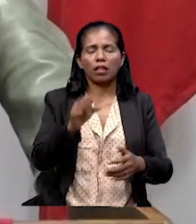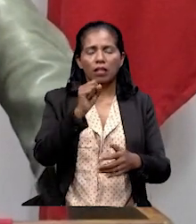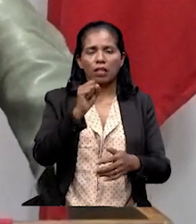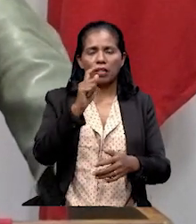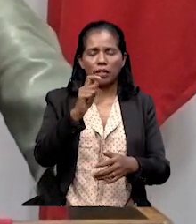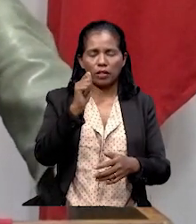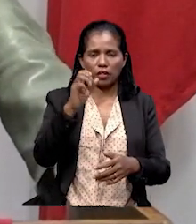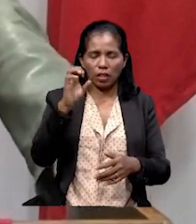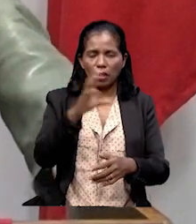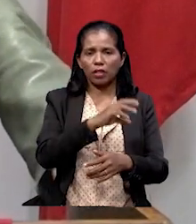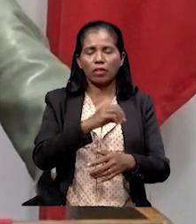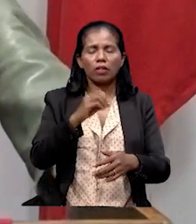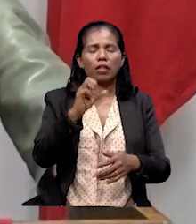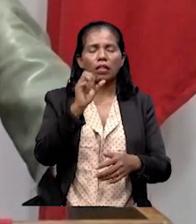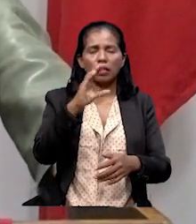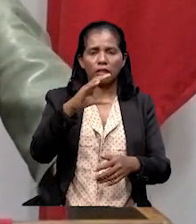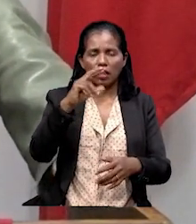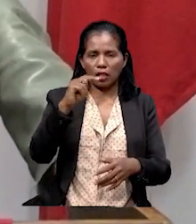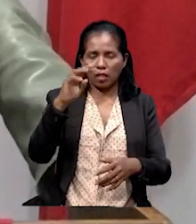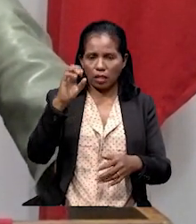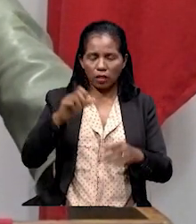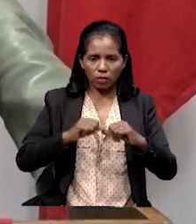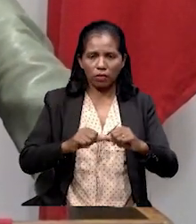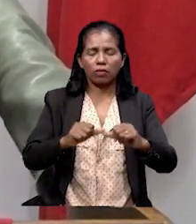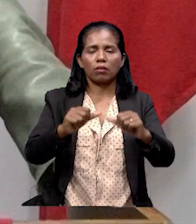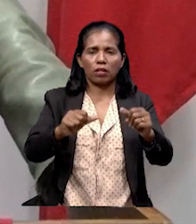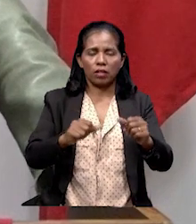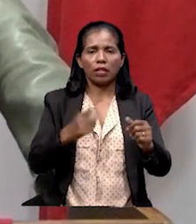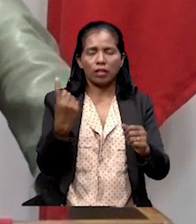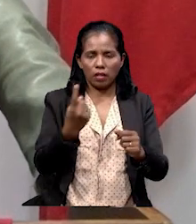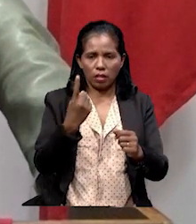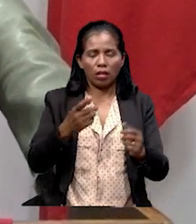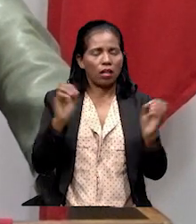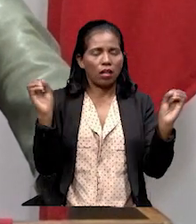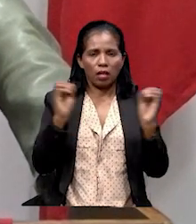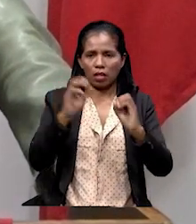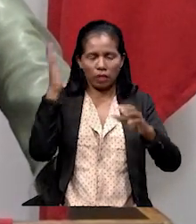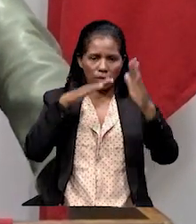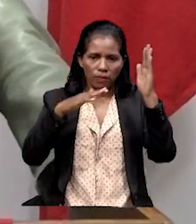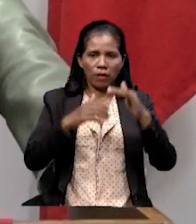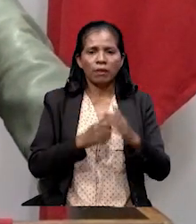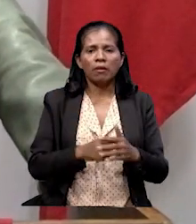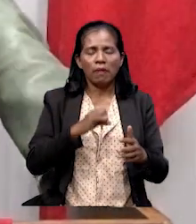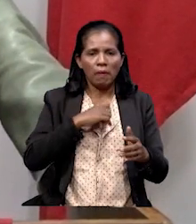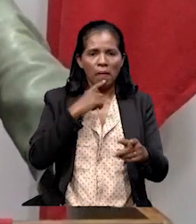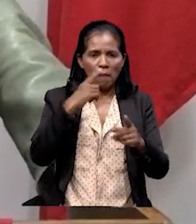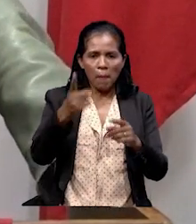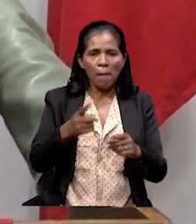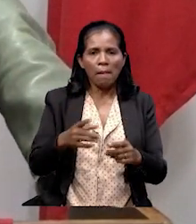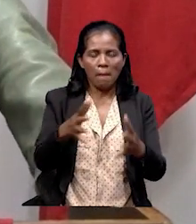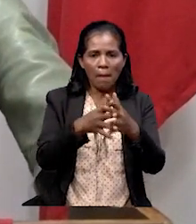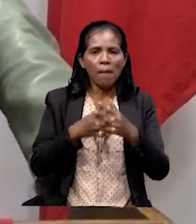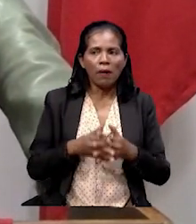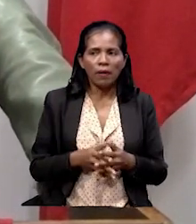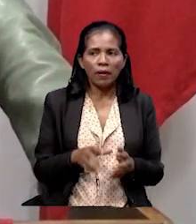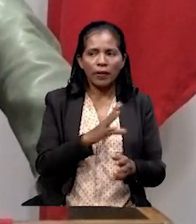laudadão, seria preparativos e preparativos laudia aquela. Daí há problema rumo ao colher com Nações Unidas e